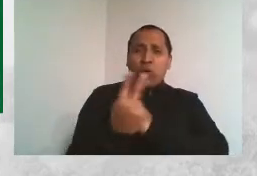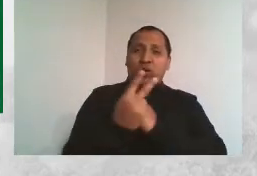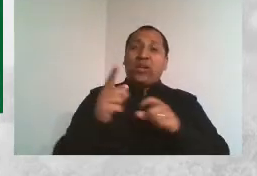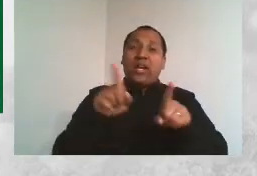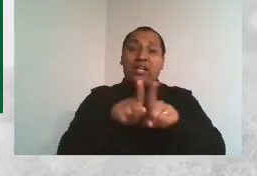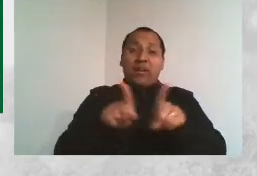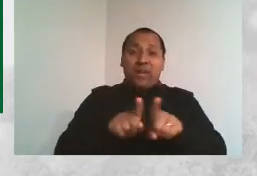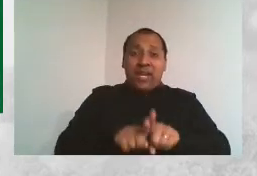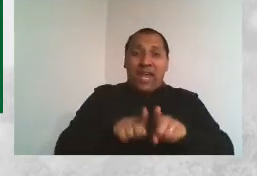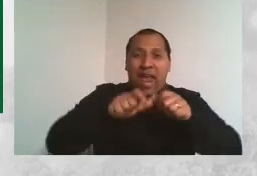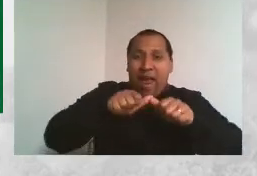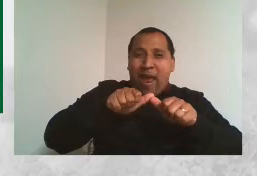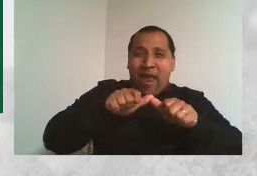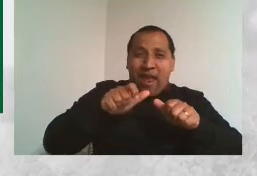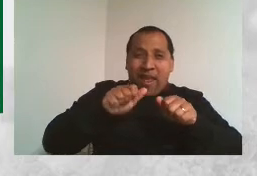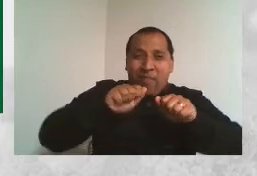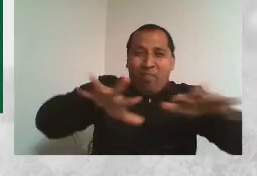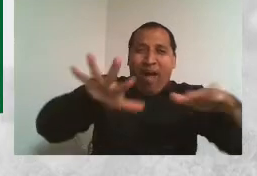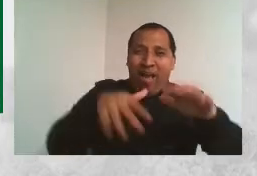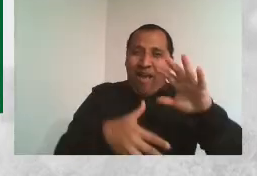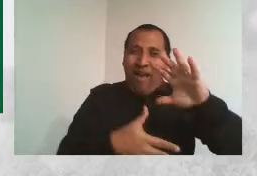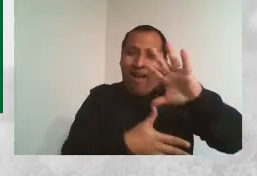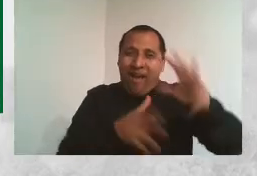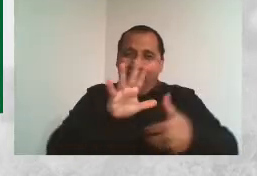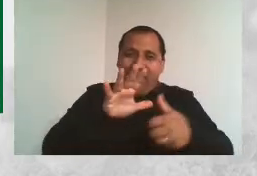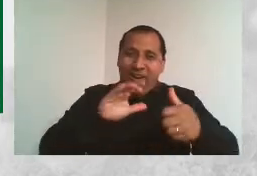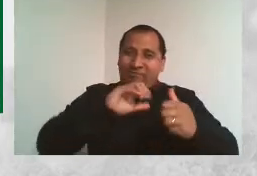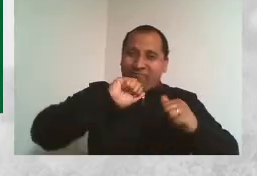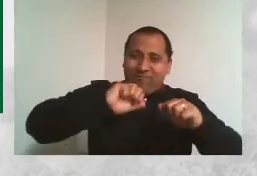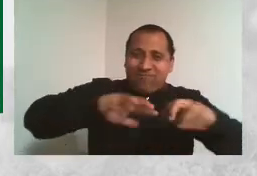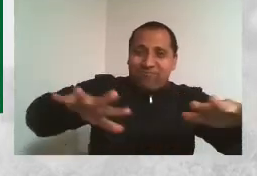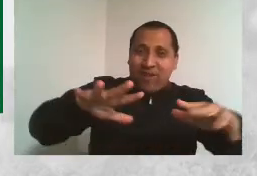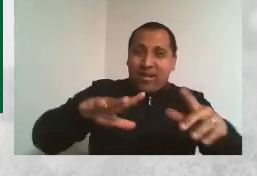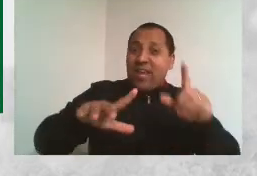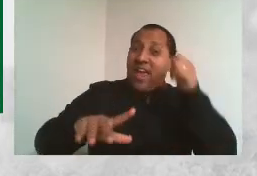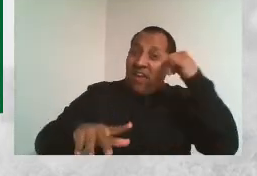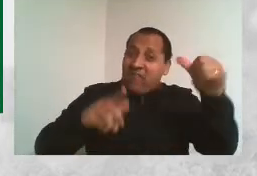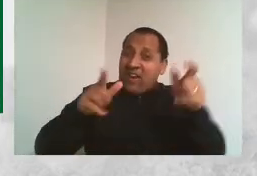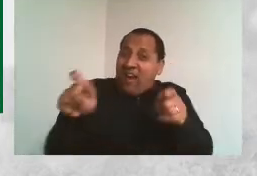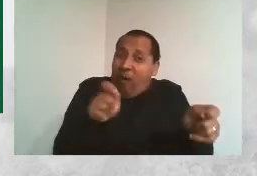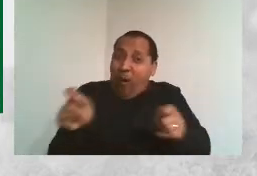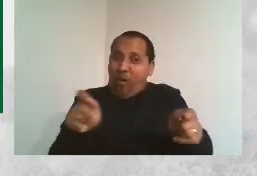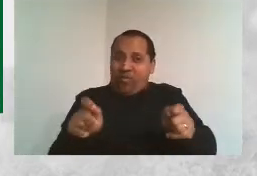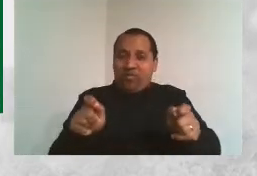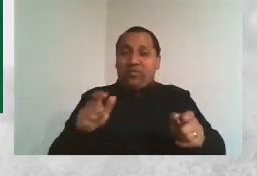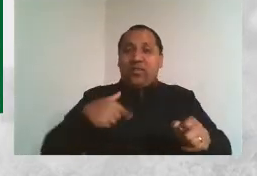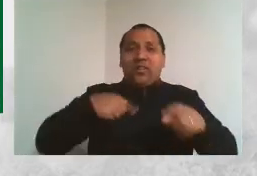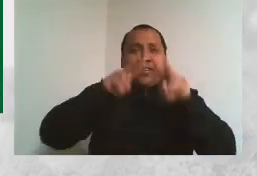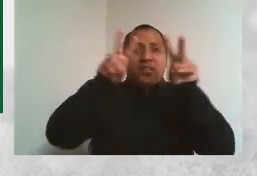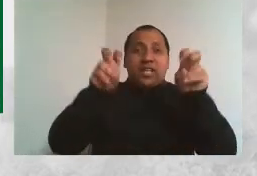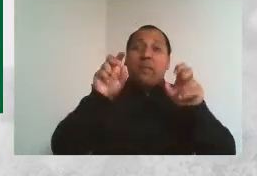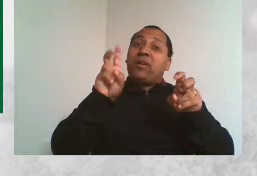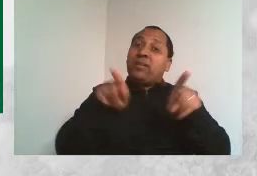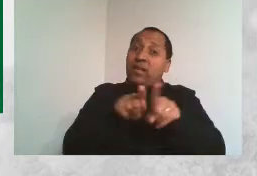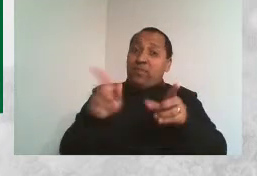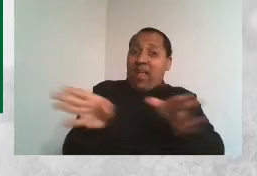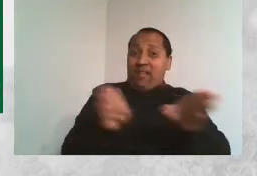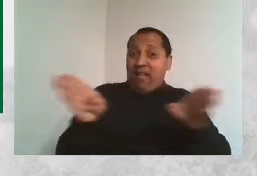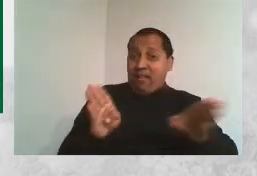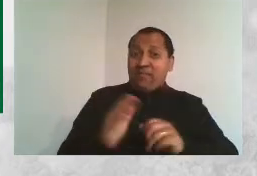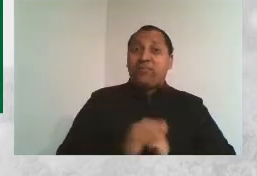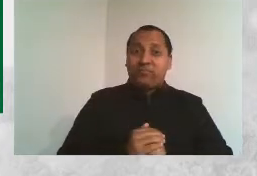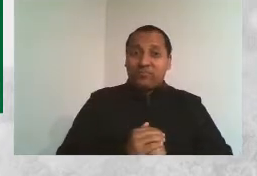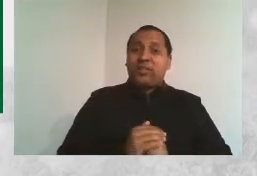controle do Covid e também a temática da acessibilidade. Esse projeto ele